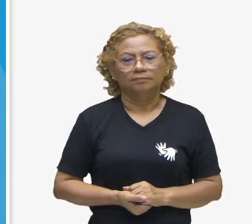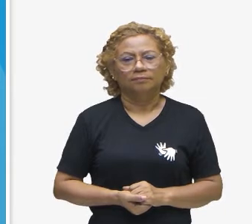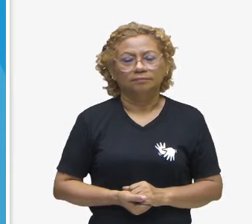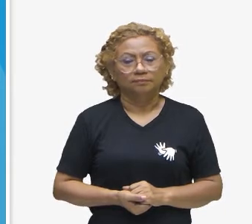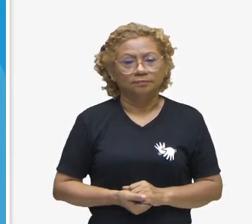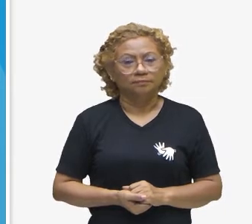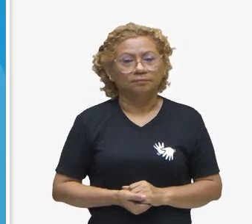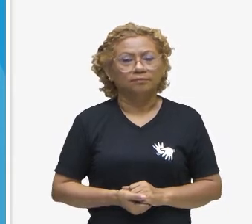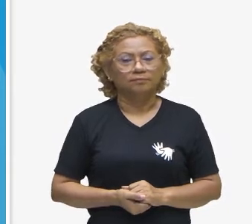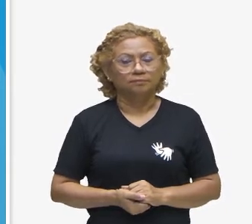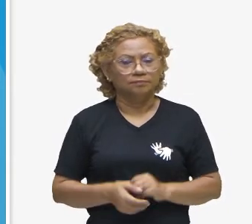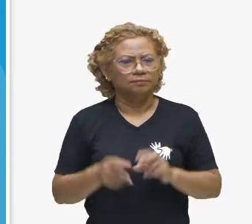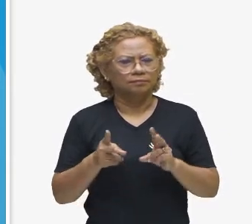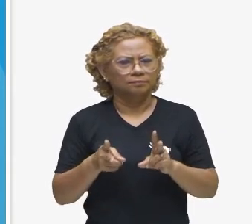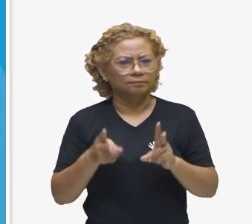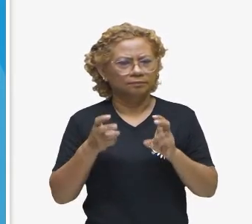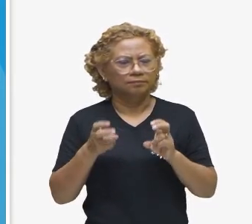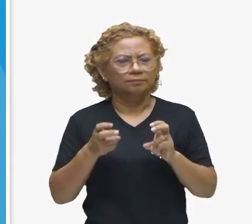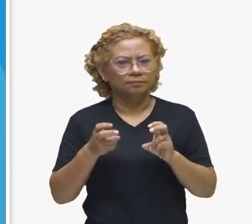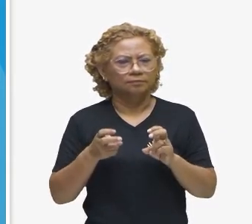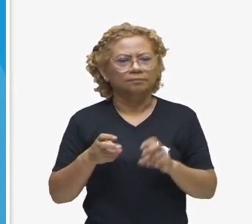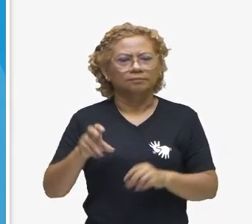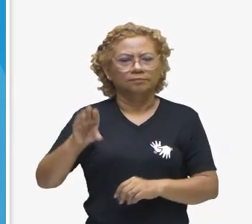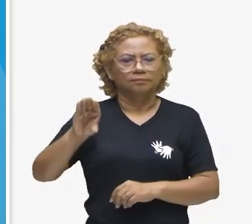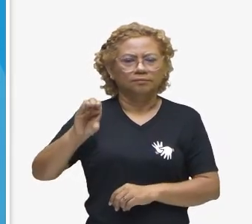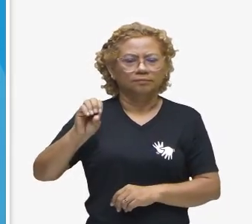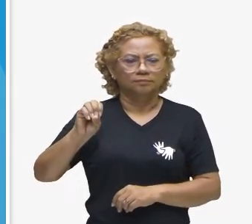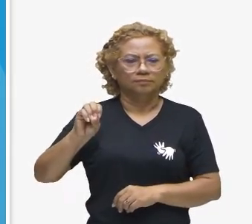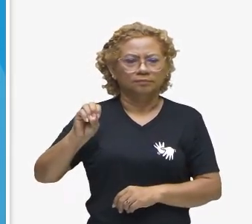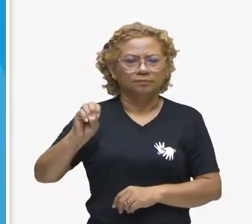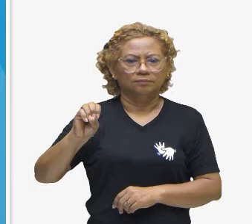desta maneira, bem parecida com a função seno.